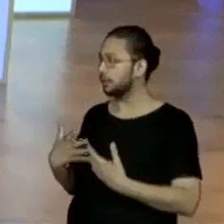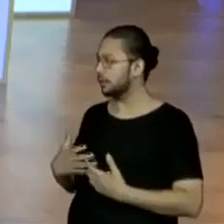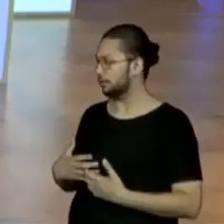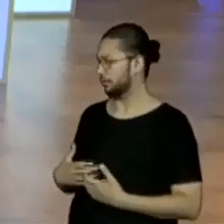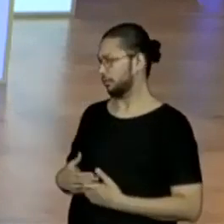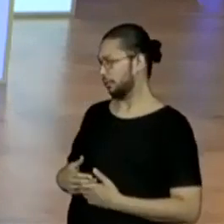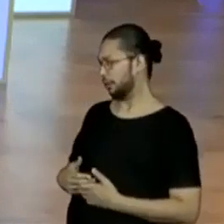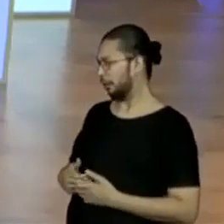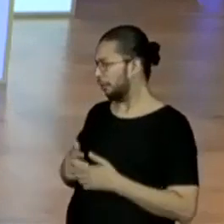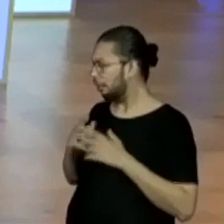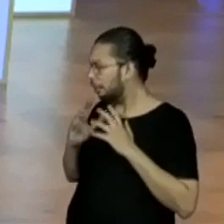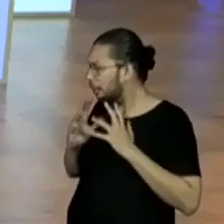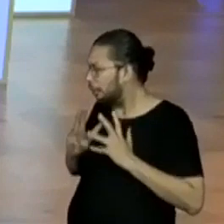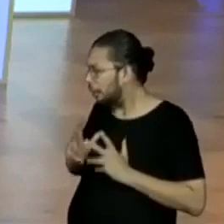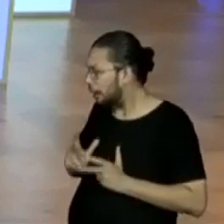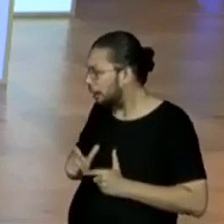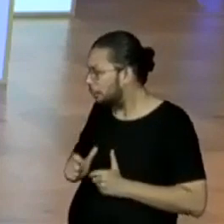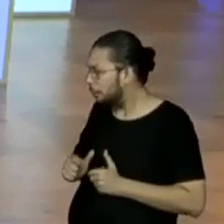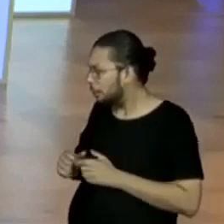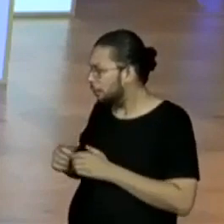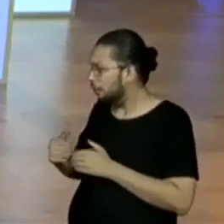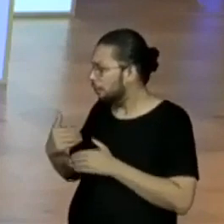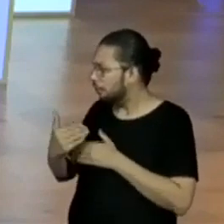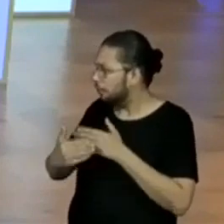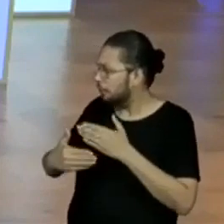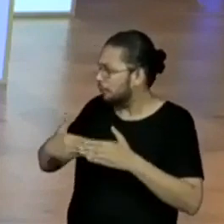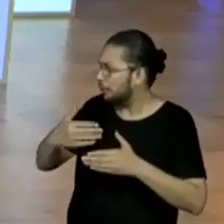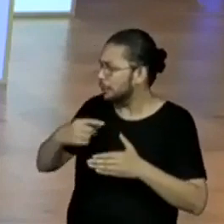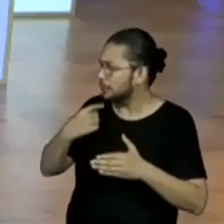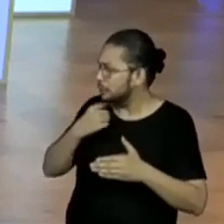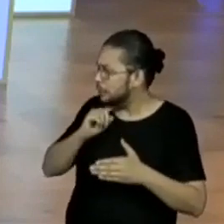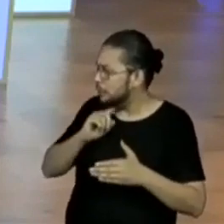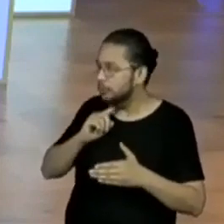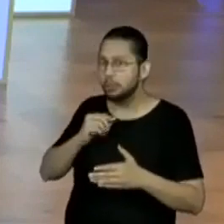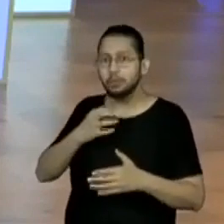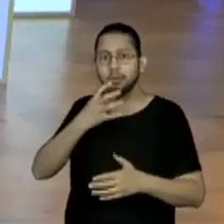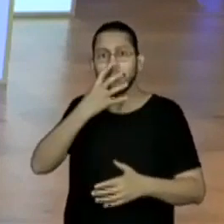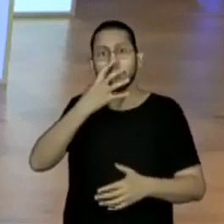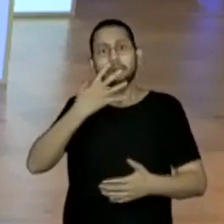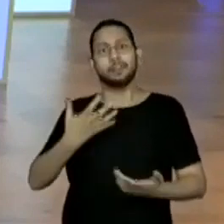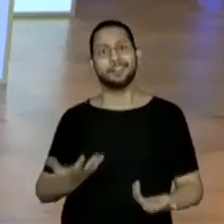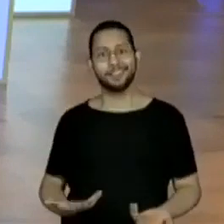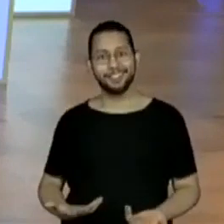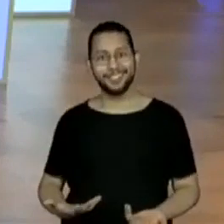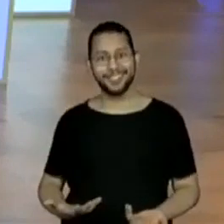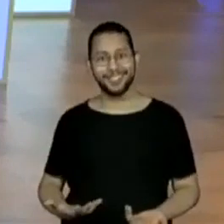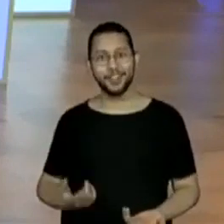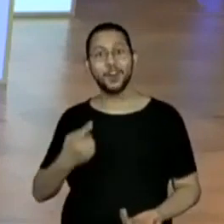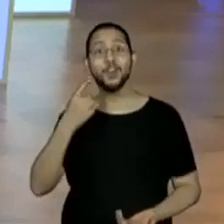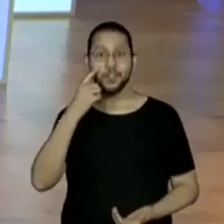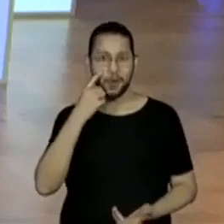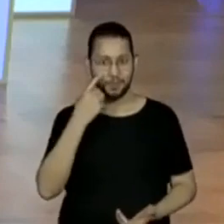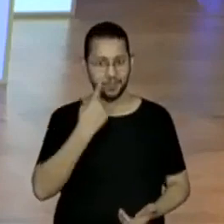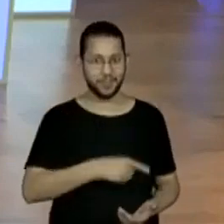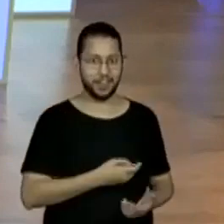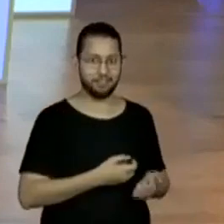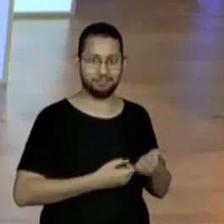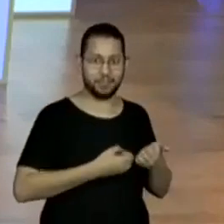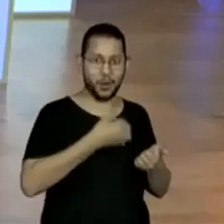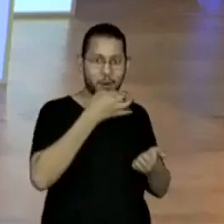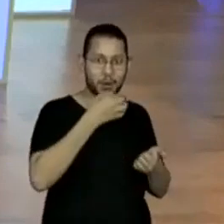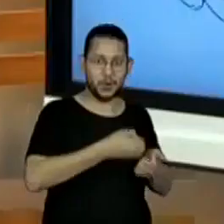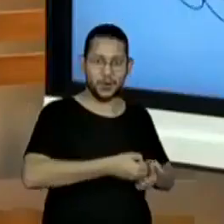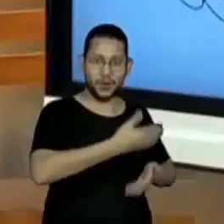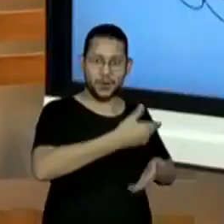nasce limpo. Mas aí vai chegando e o homem começa a poluir e infelizmente a gente chega naquela imagem. Vamos ler aqui alguns comentários que vocês colocaram?